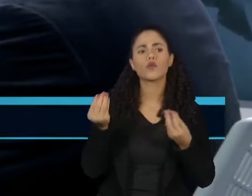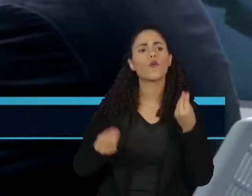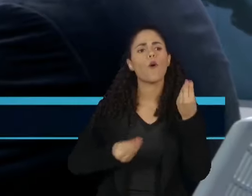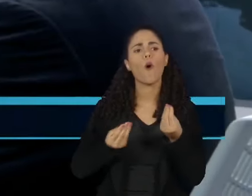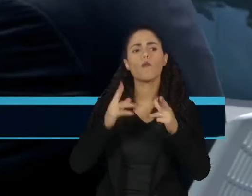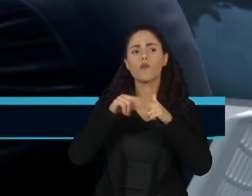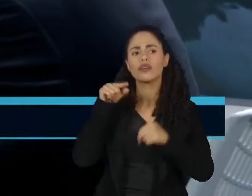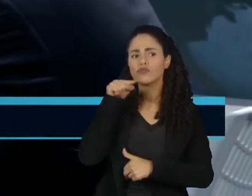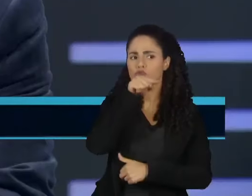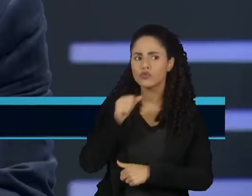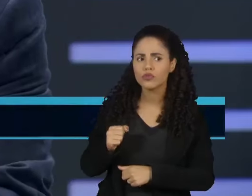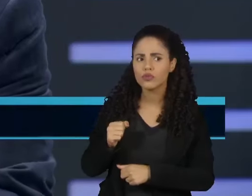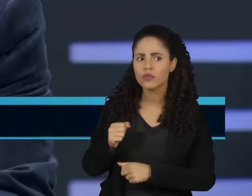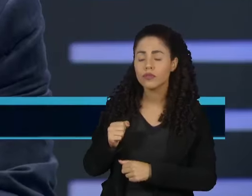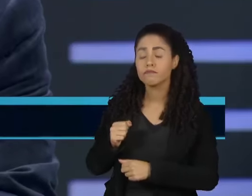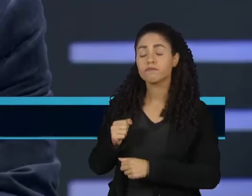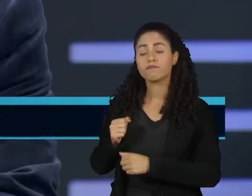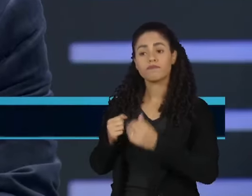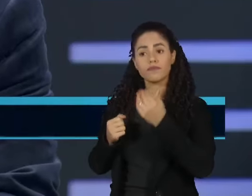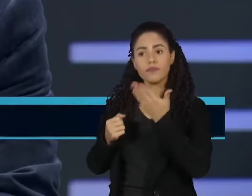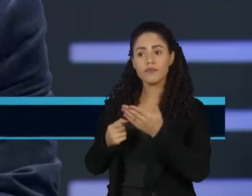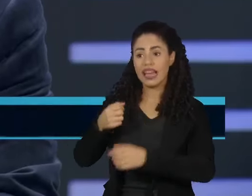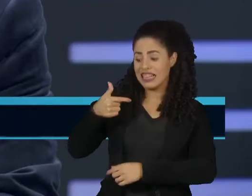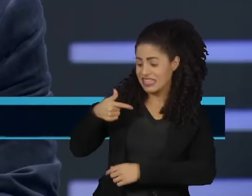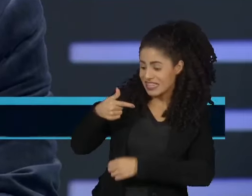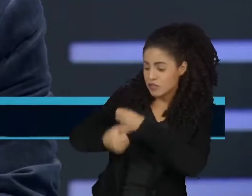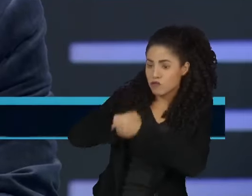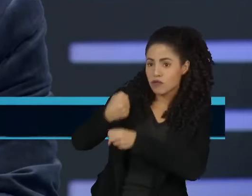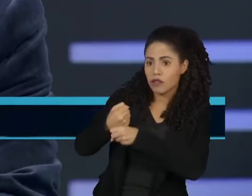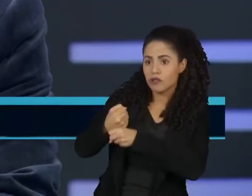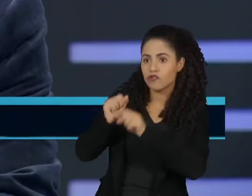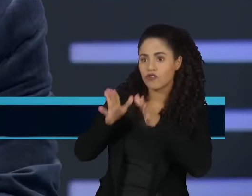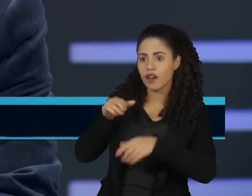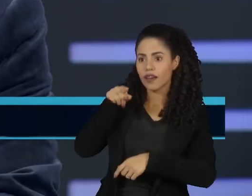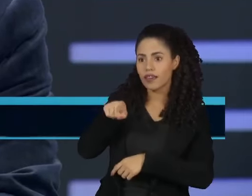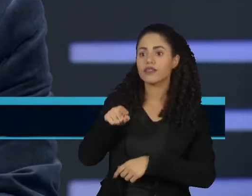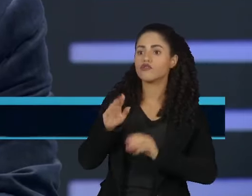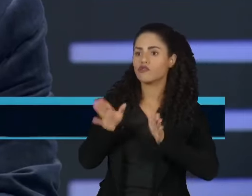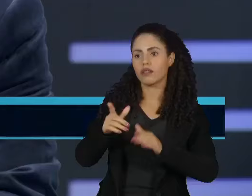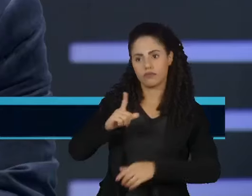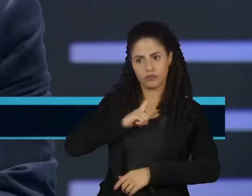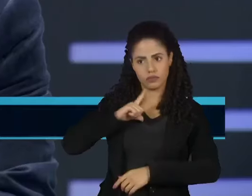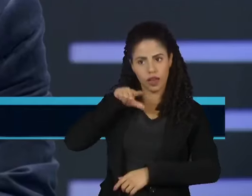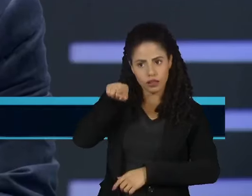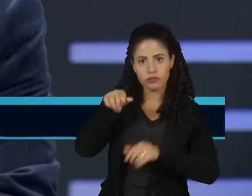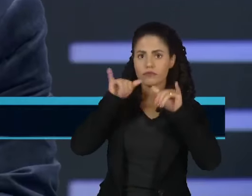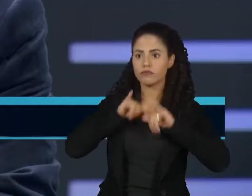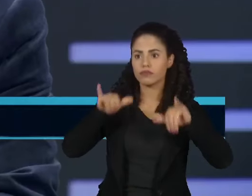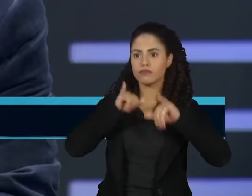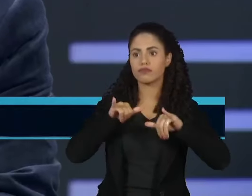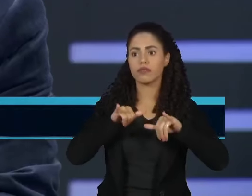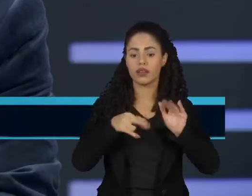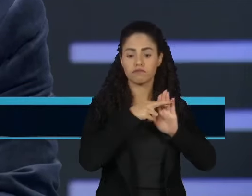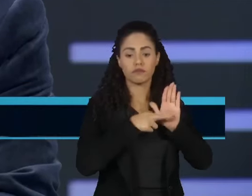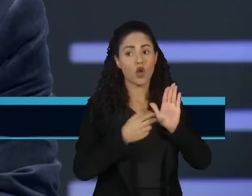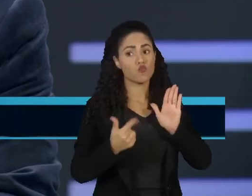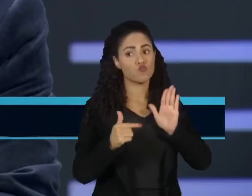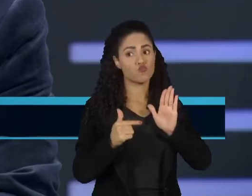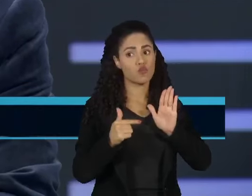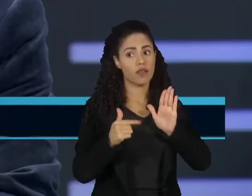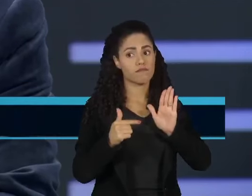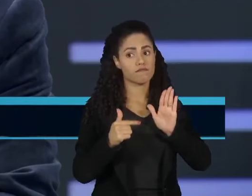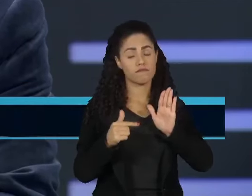apostas online? Bom, primeiro, faz 7 anos já que elas estão em vigor e sem regulamentação. Segundo,